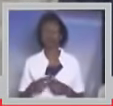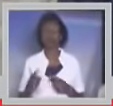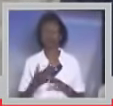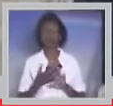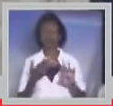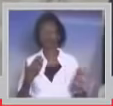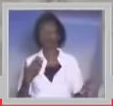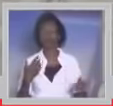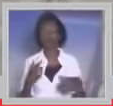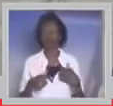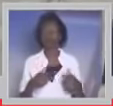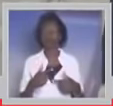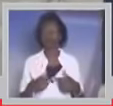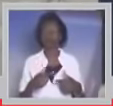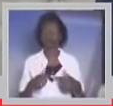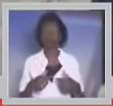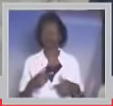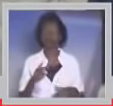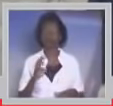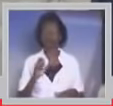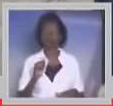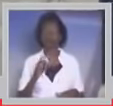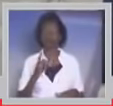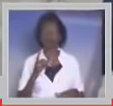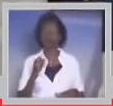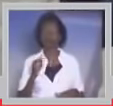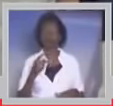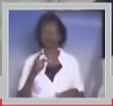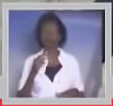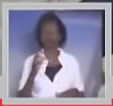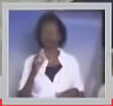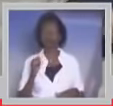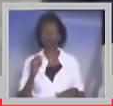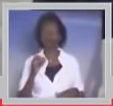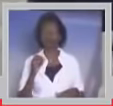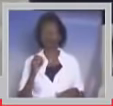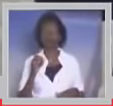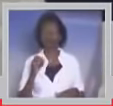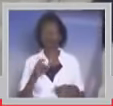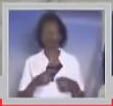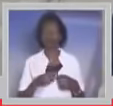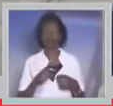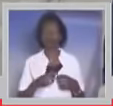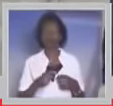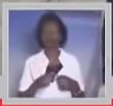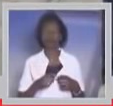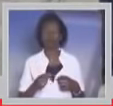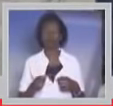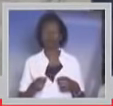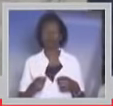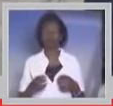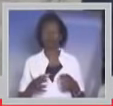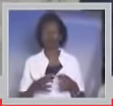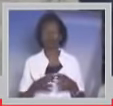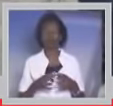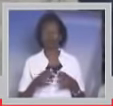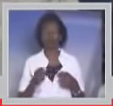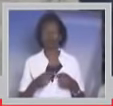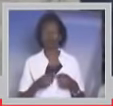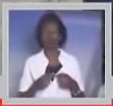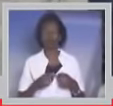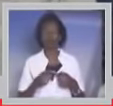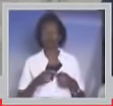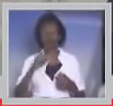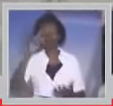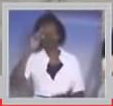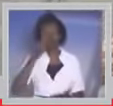afastamento e são readaptados por laudo médico que passaram por uma junta médica do Departamento de